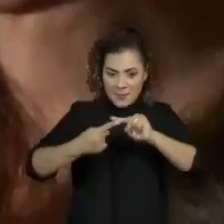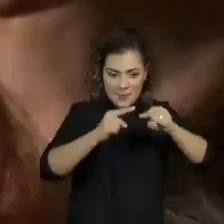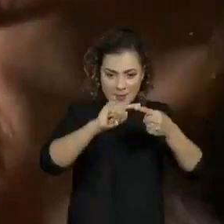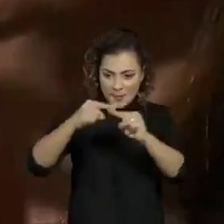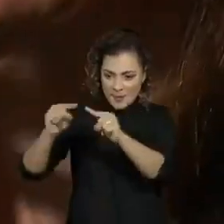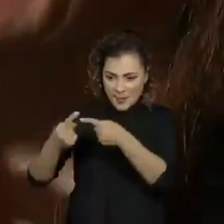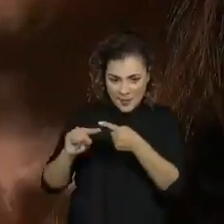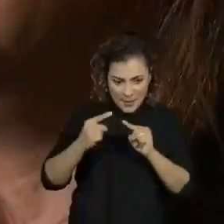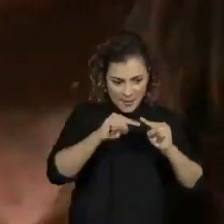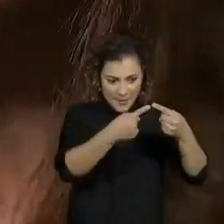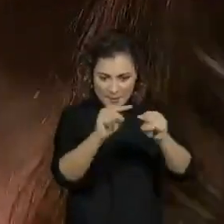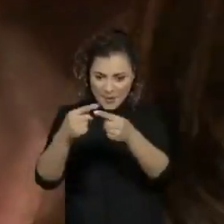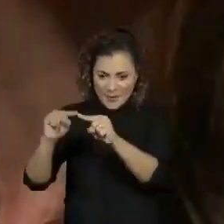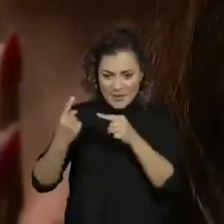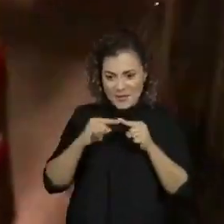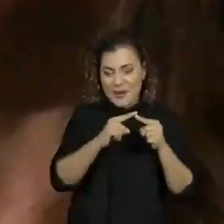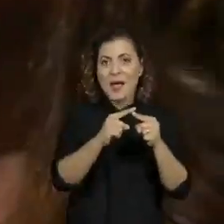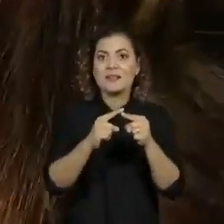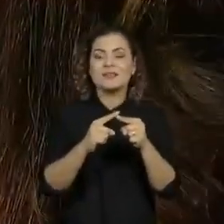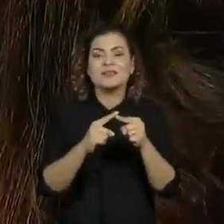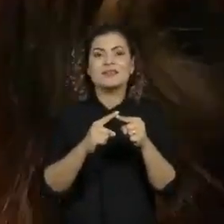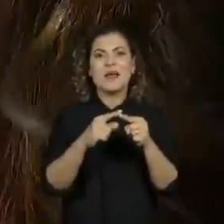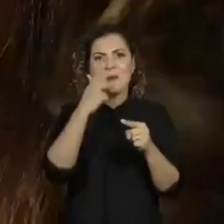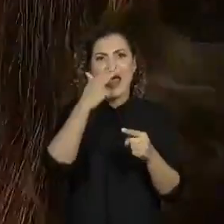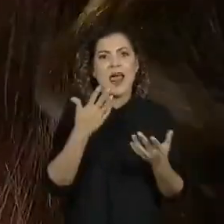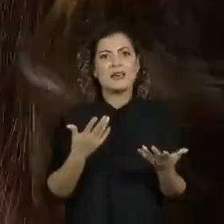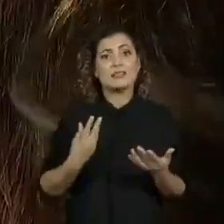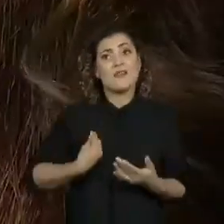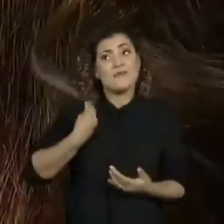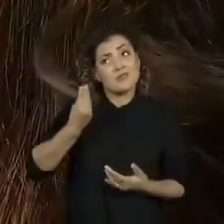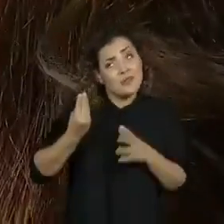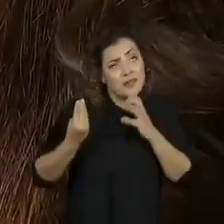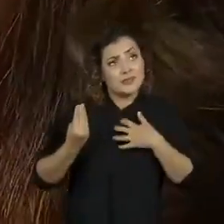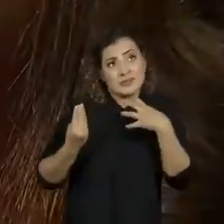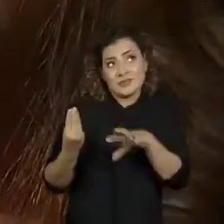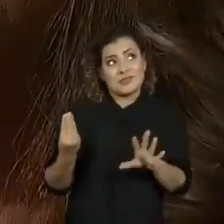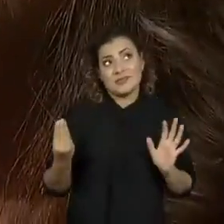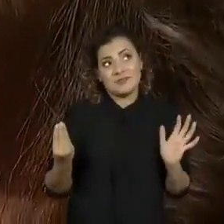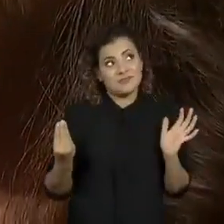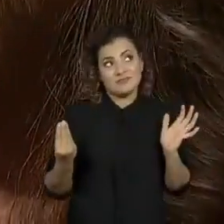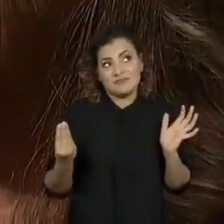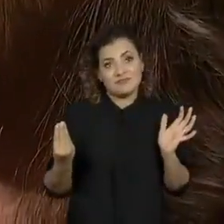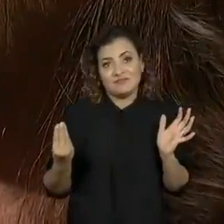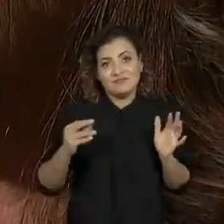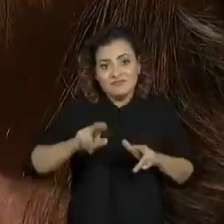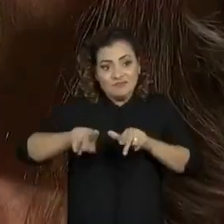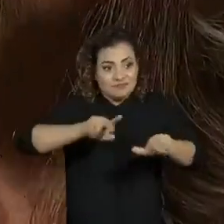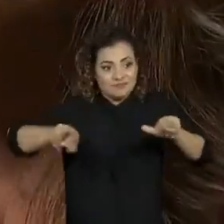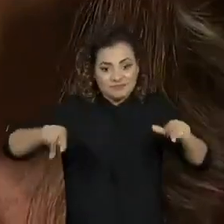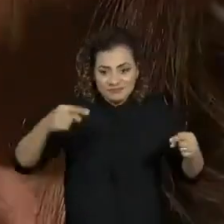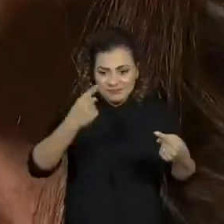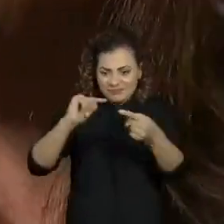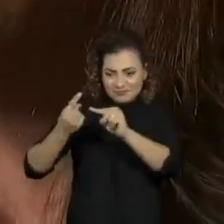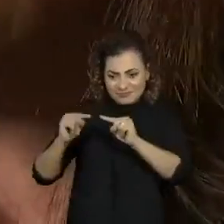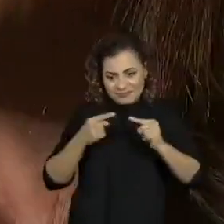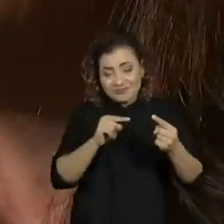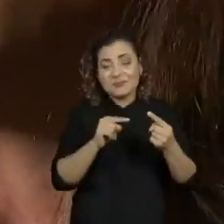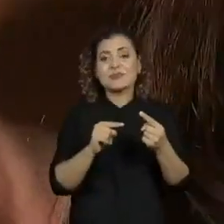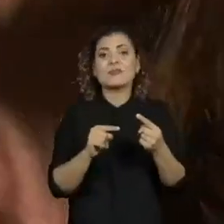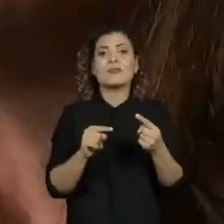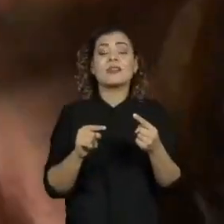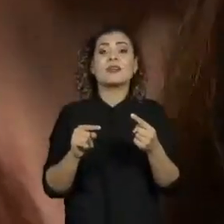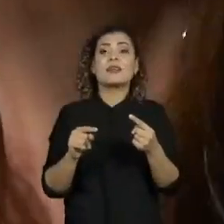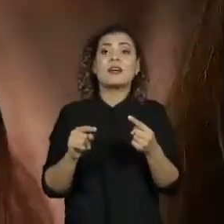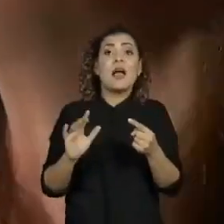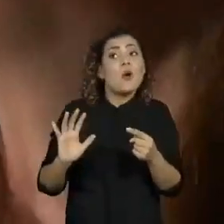as partículas entram num estado... É um estado de exceção. A vida é um estado de exceção. É, então, há que se